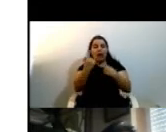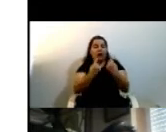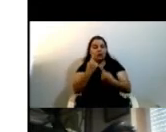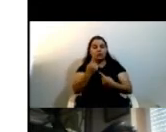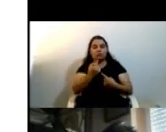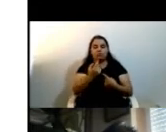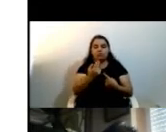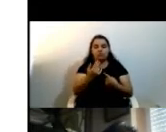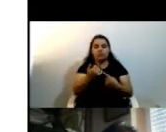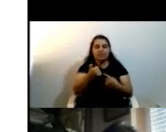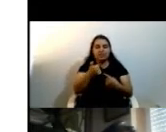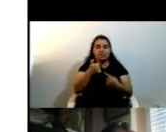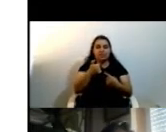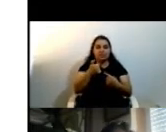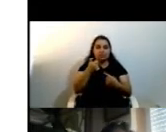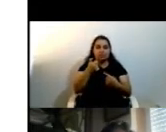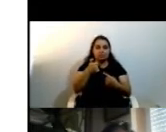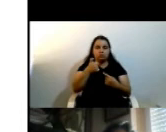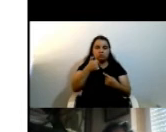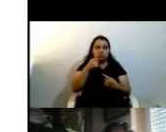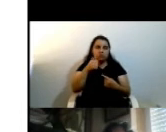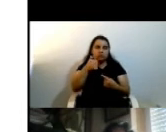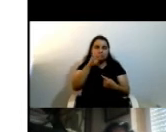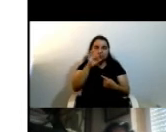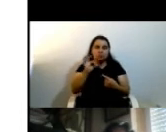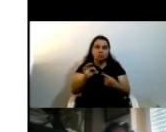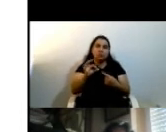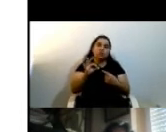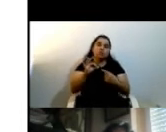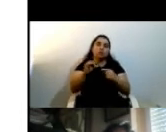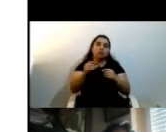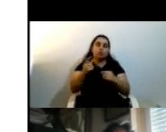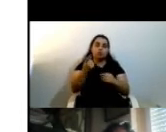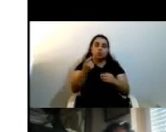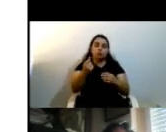um quinto do salário mínimo nacional.